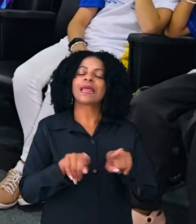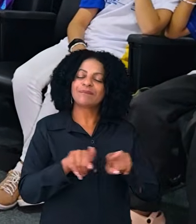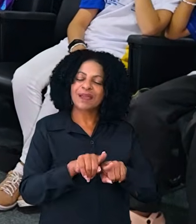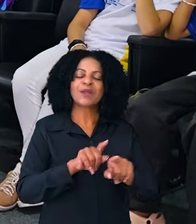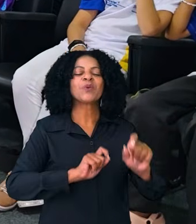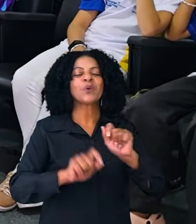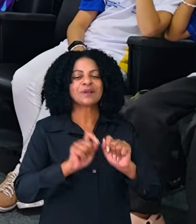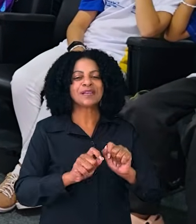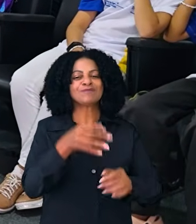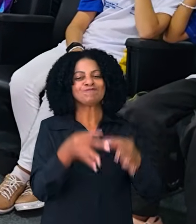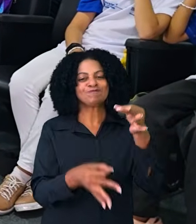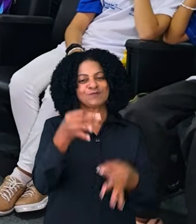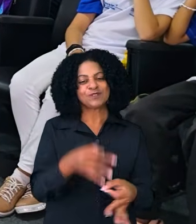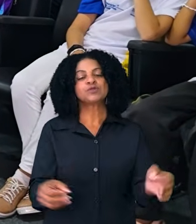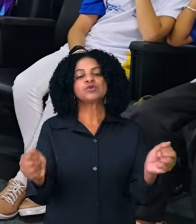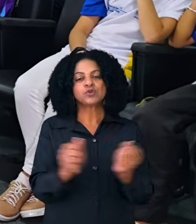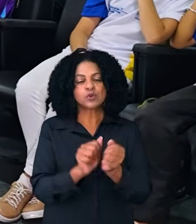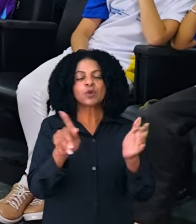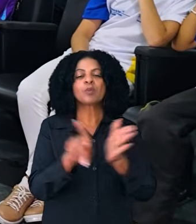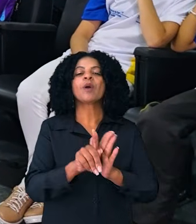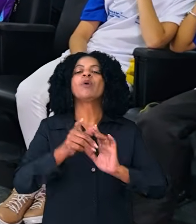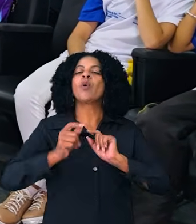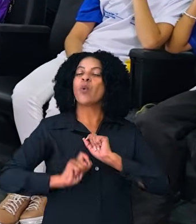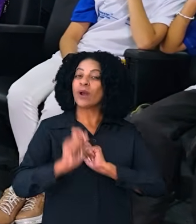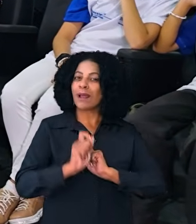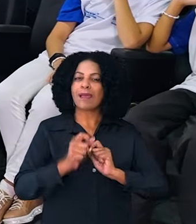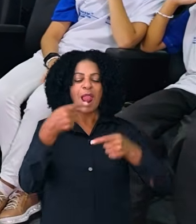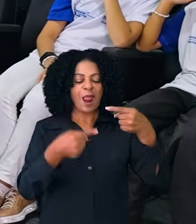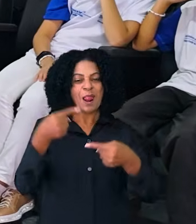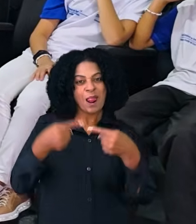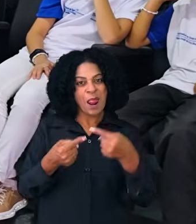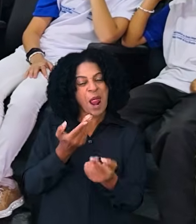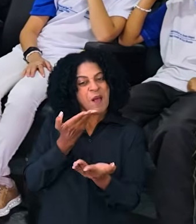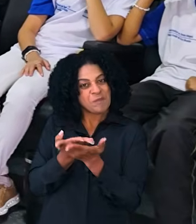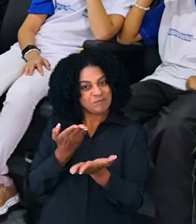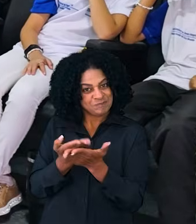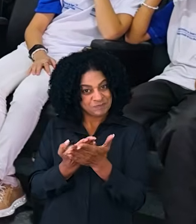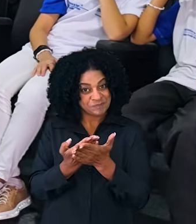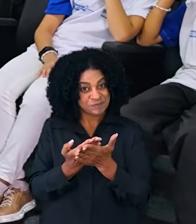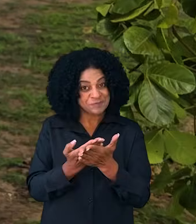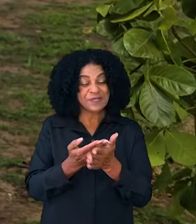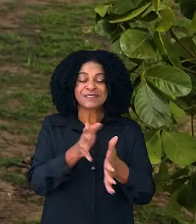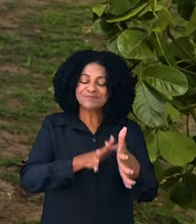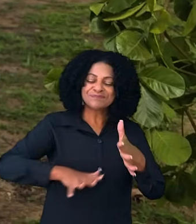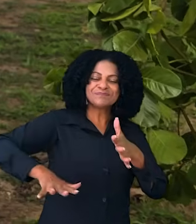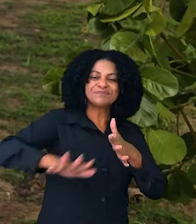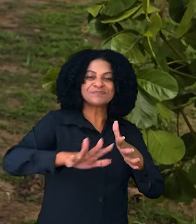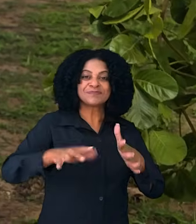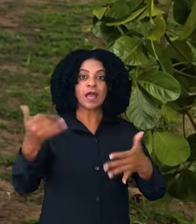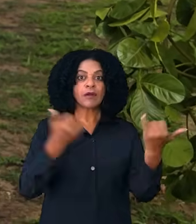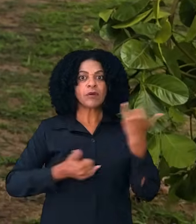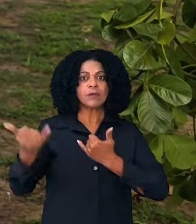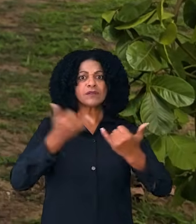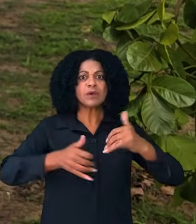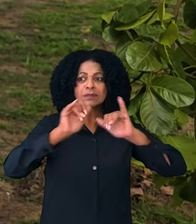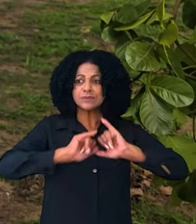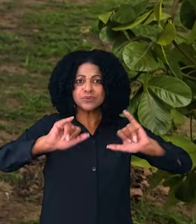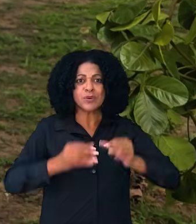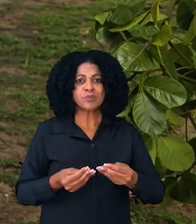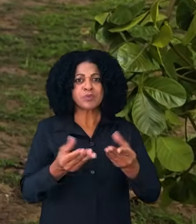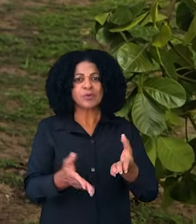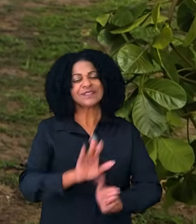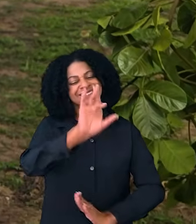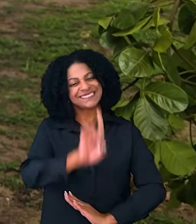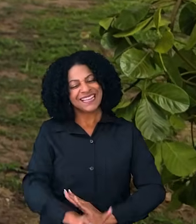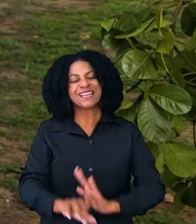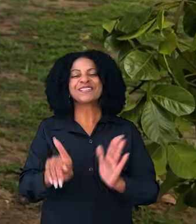também, juízes trabalhistas terão rodas de diálogos com estudantes da rede pública de ensino para trazer informação, conscientização sobre